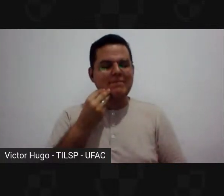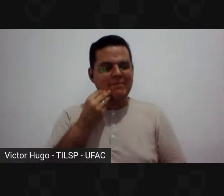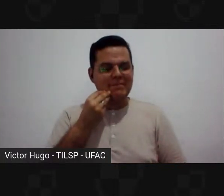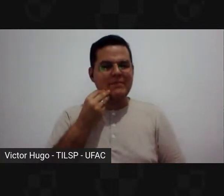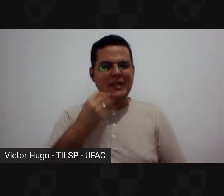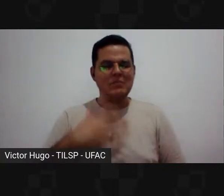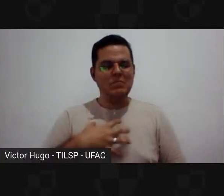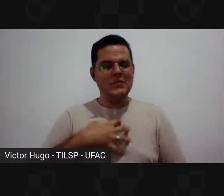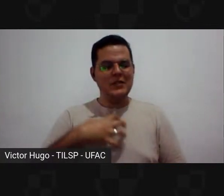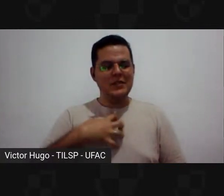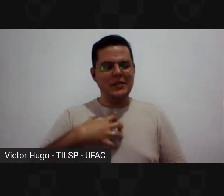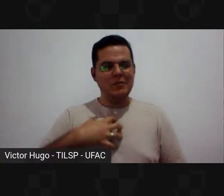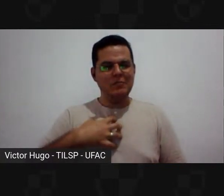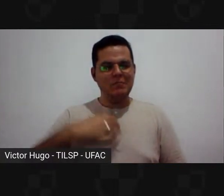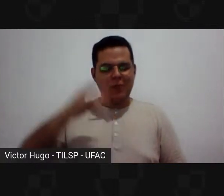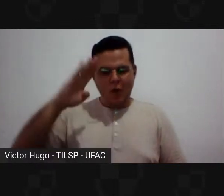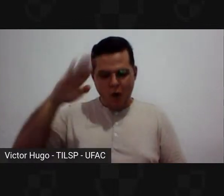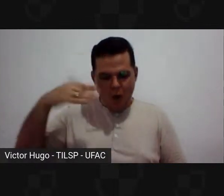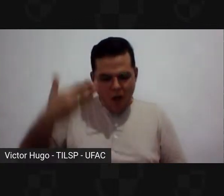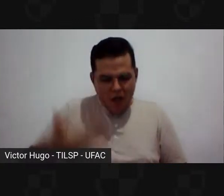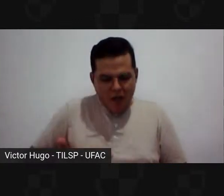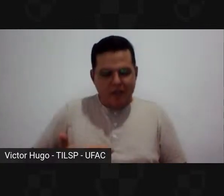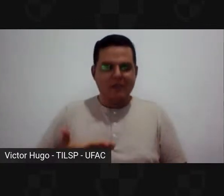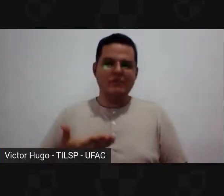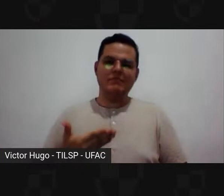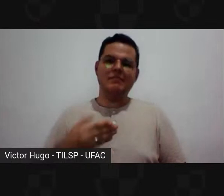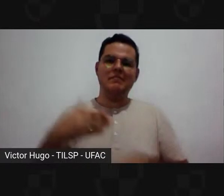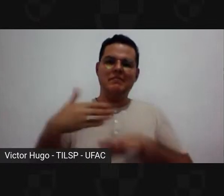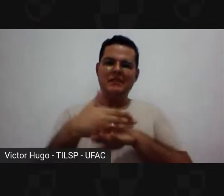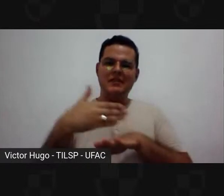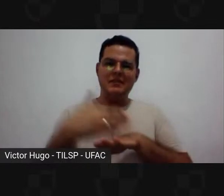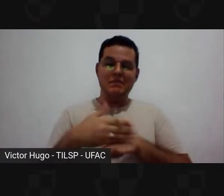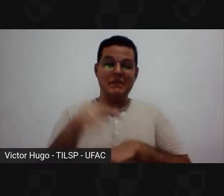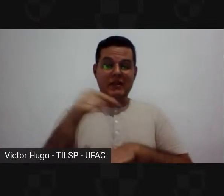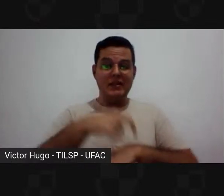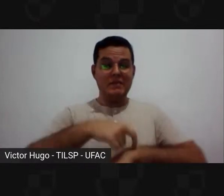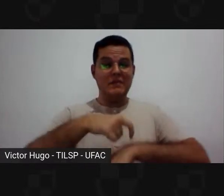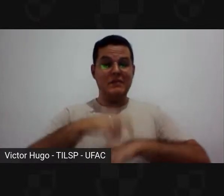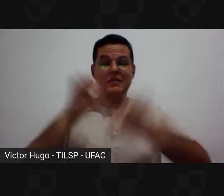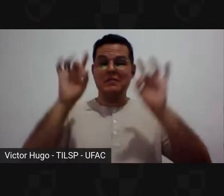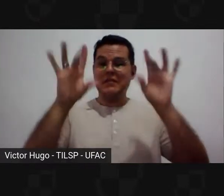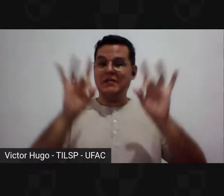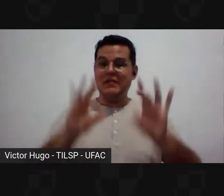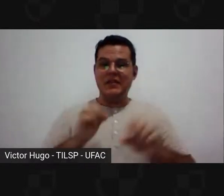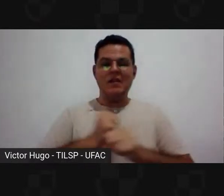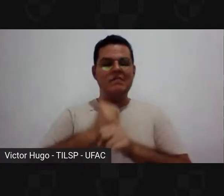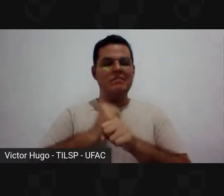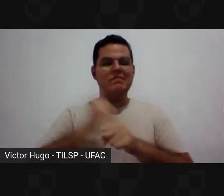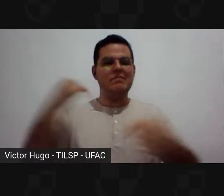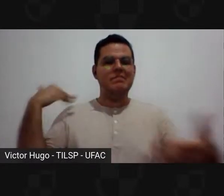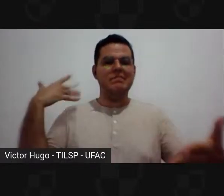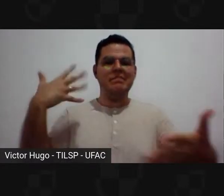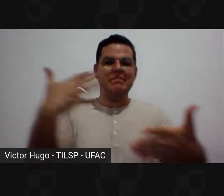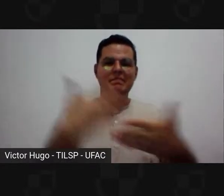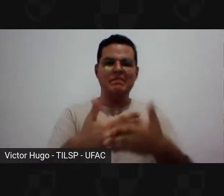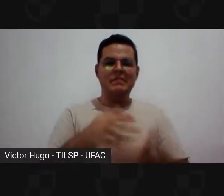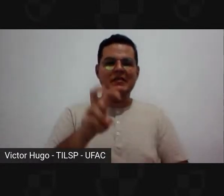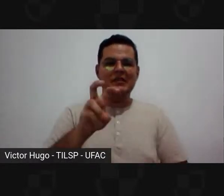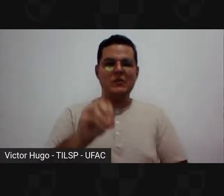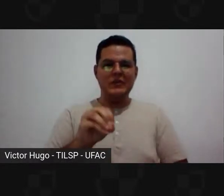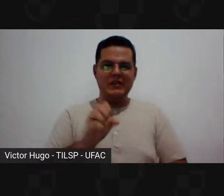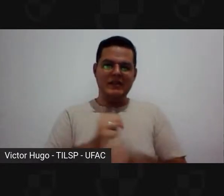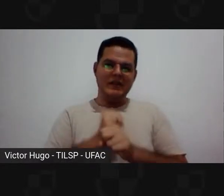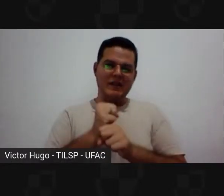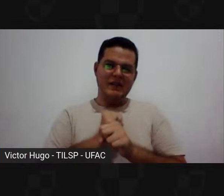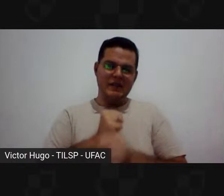momento tão especial como esse, os 50 anos de um curso que está no nosso coração, que é a nossa casa, então